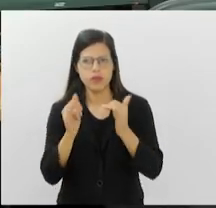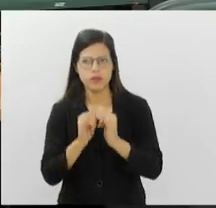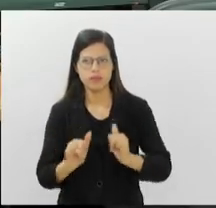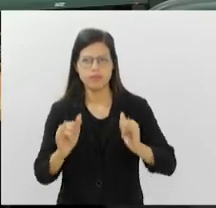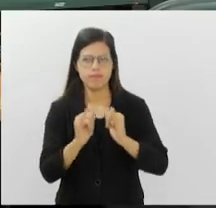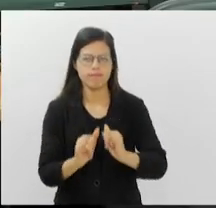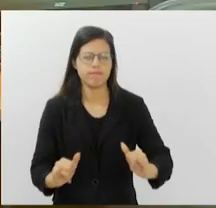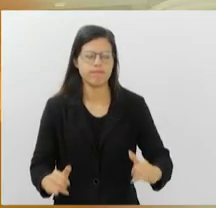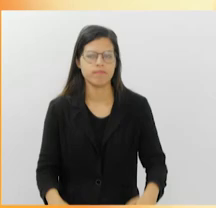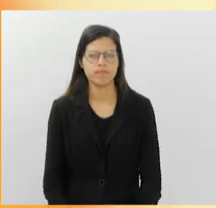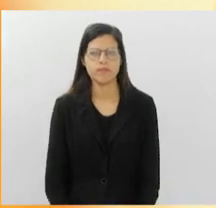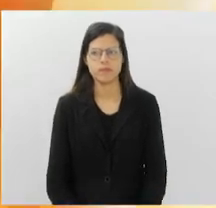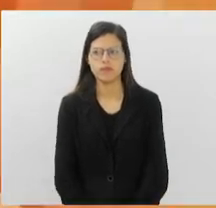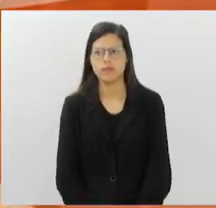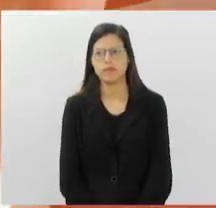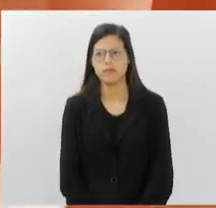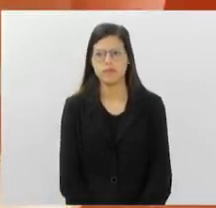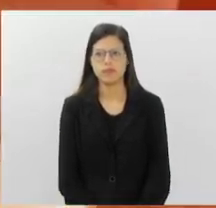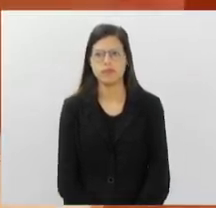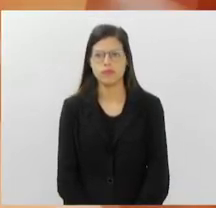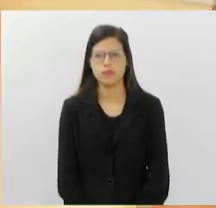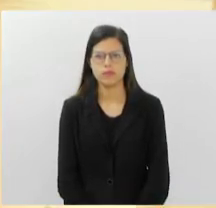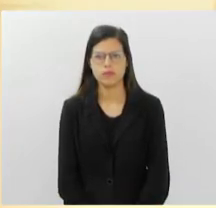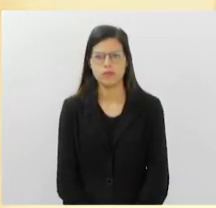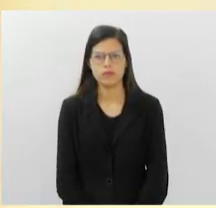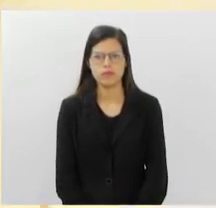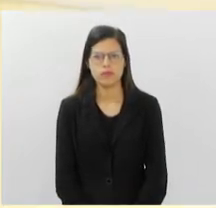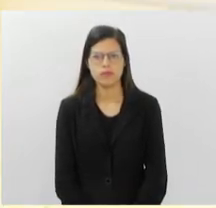de notícias de hoje.